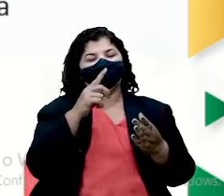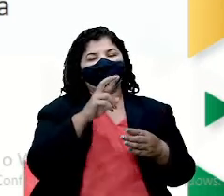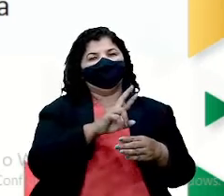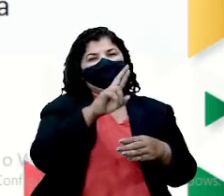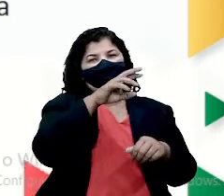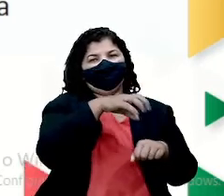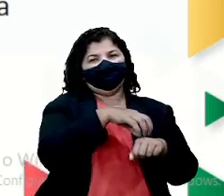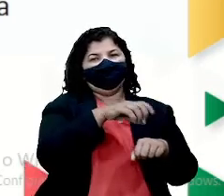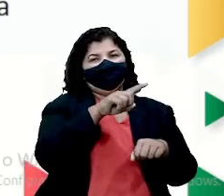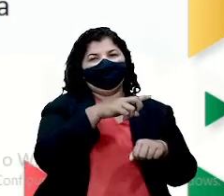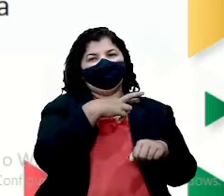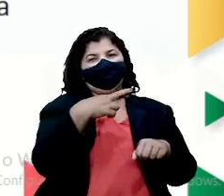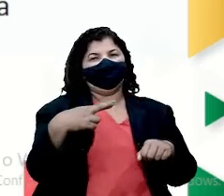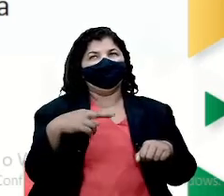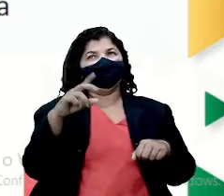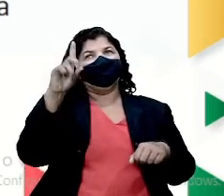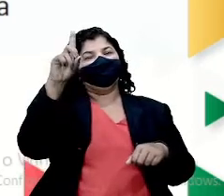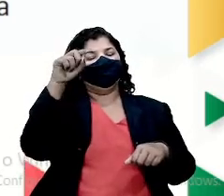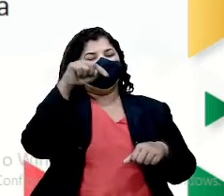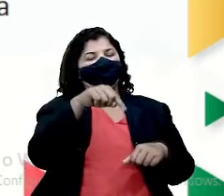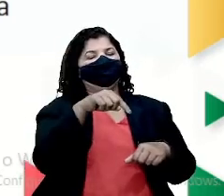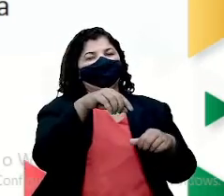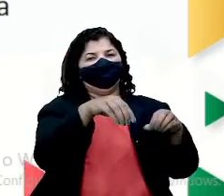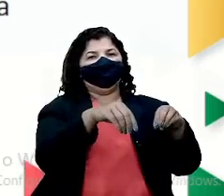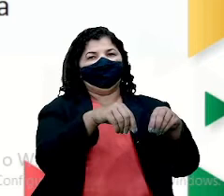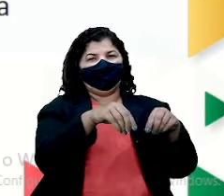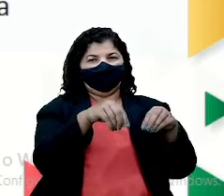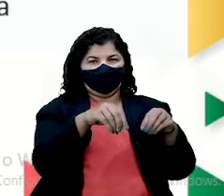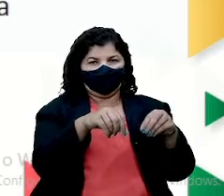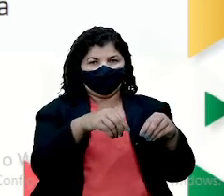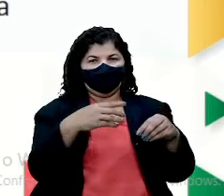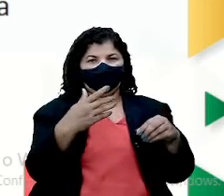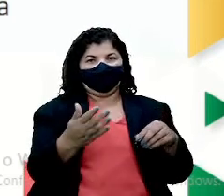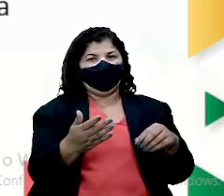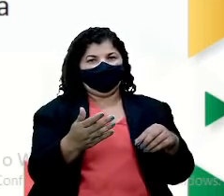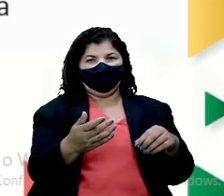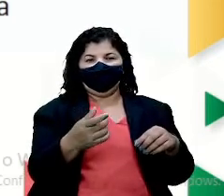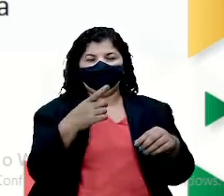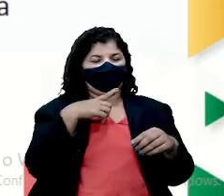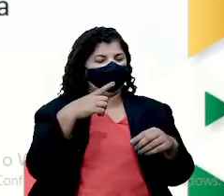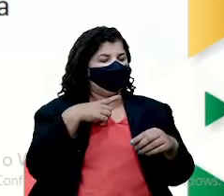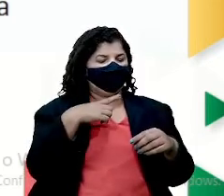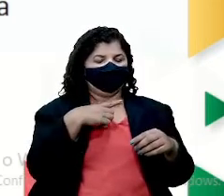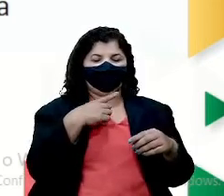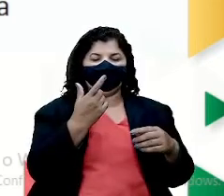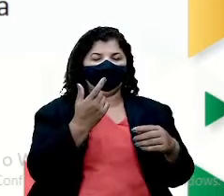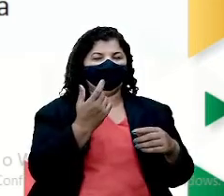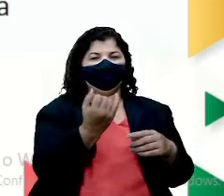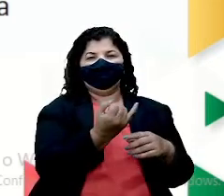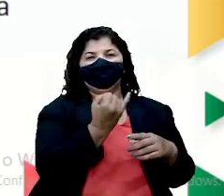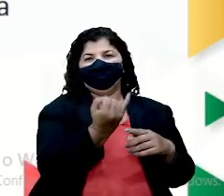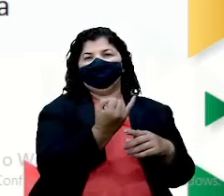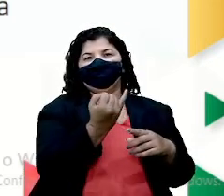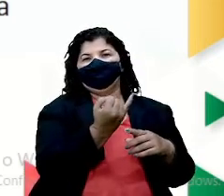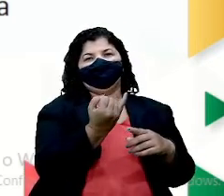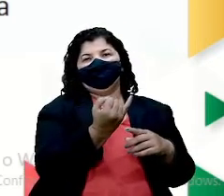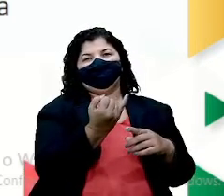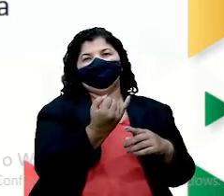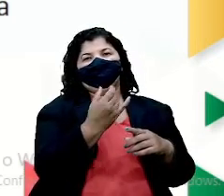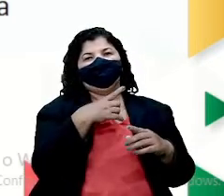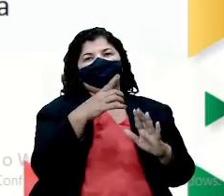na terra e, como tal, era infalível. Então, aí vocês vão ter o direito divino de